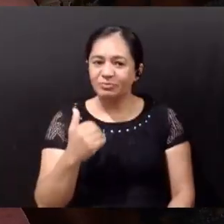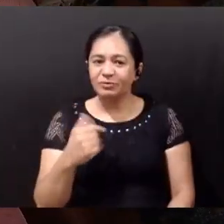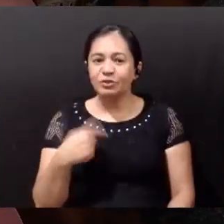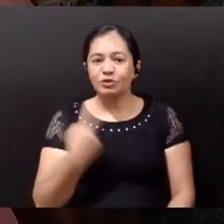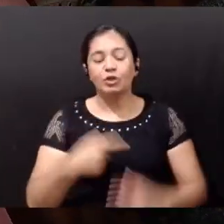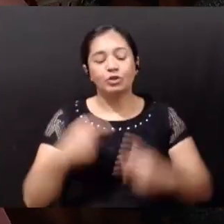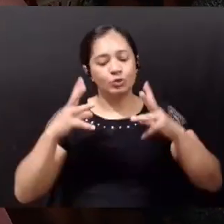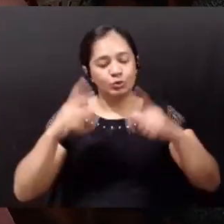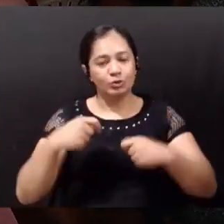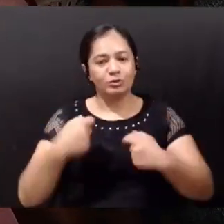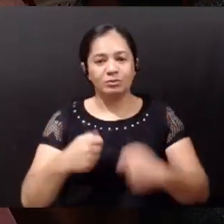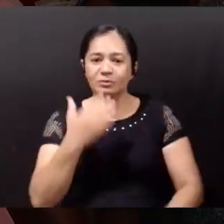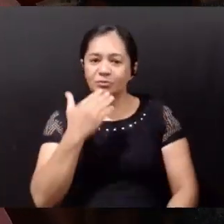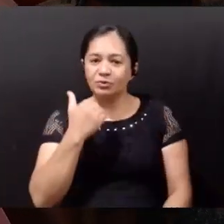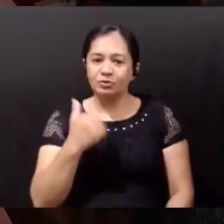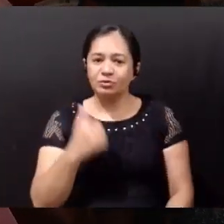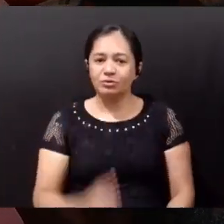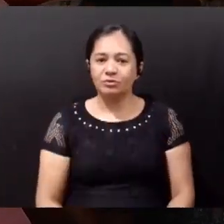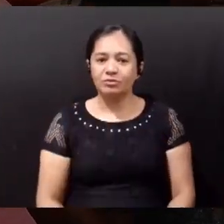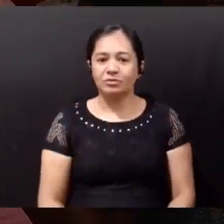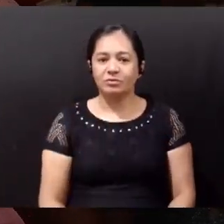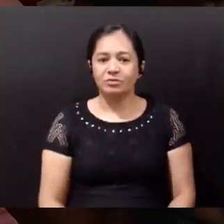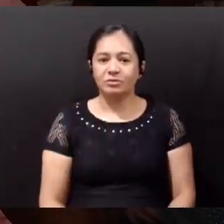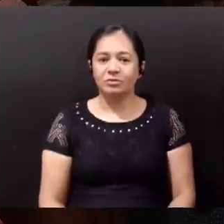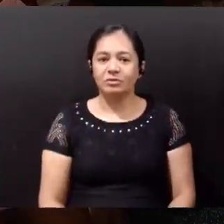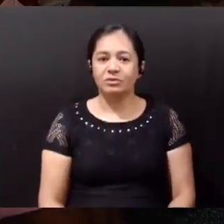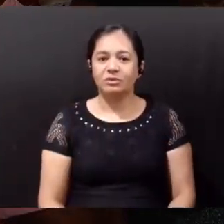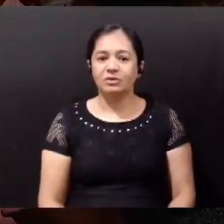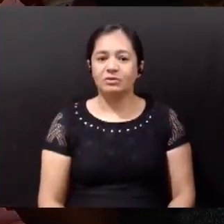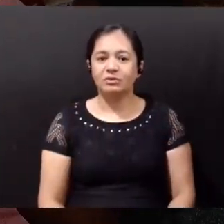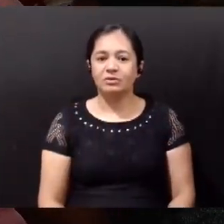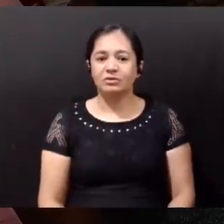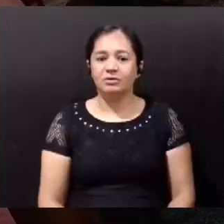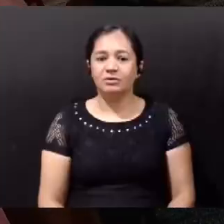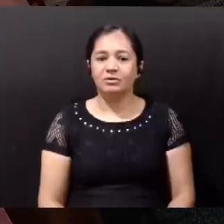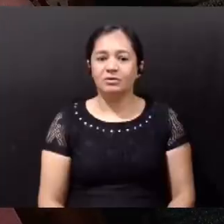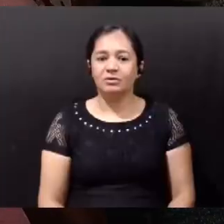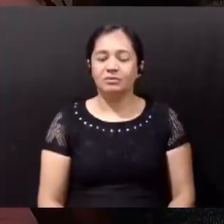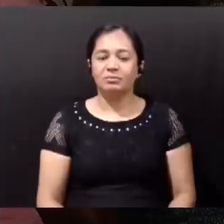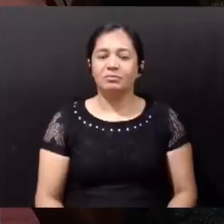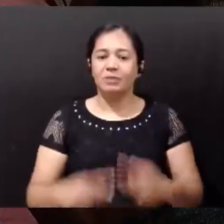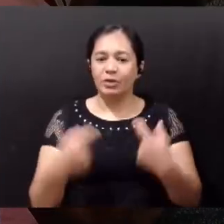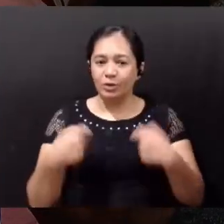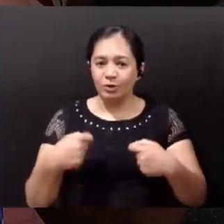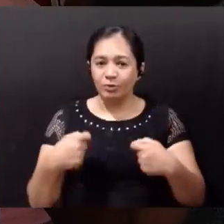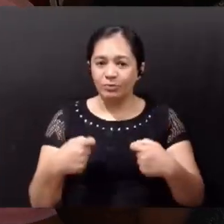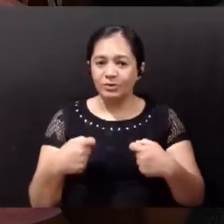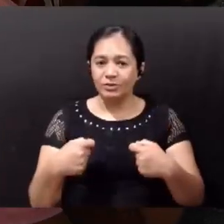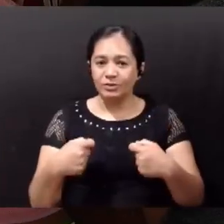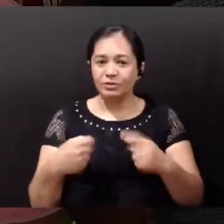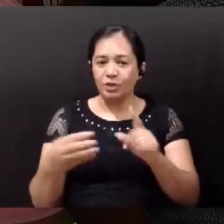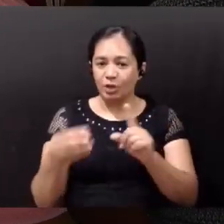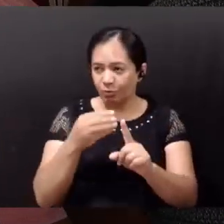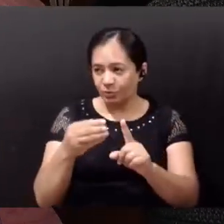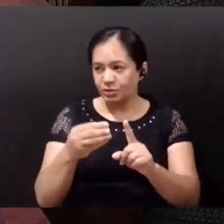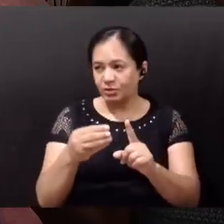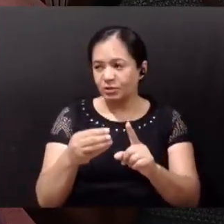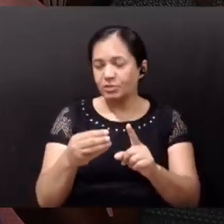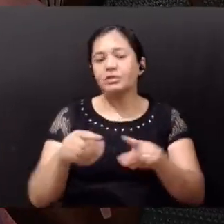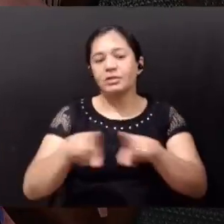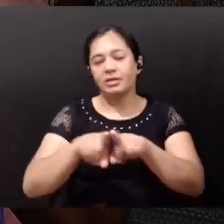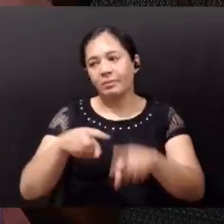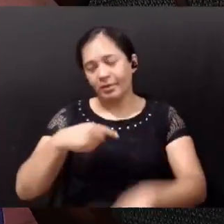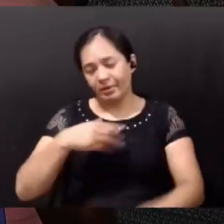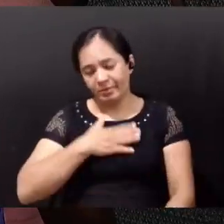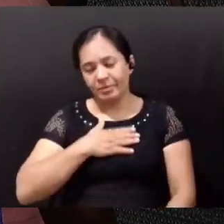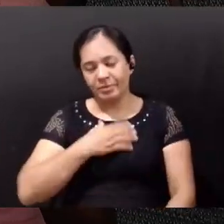Eu realmente não estou numa situação assim, tão decadente, entendeu? Mas também estou em situação que eu preciso de algo também para mim. Mas hoje eu estou